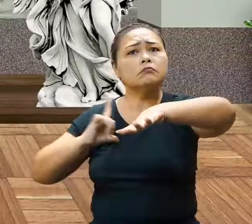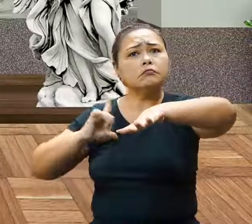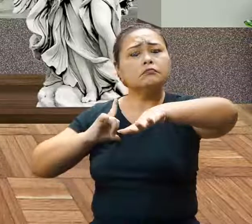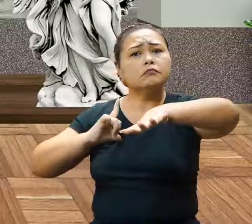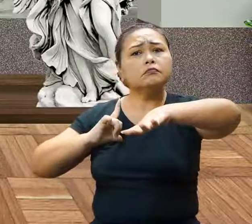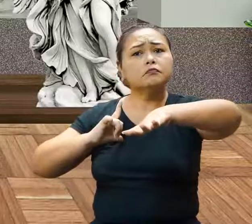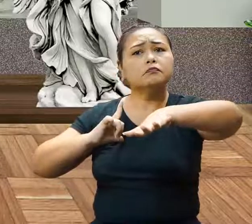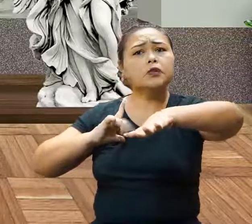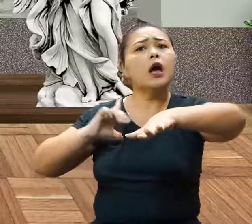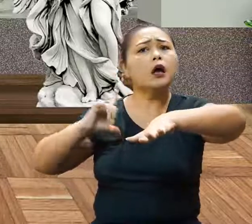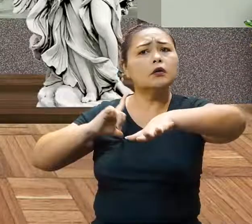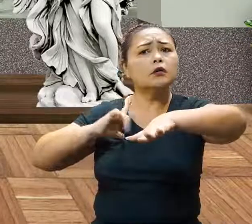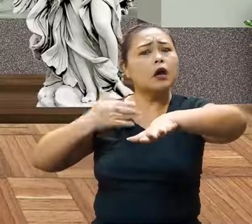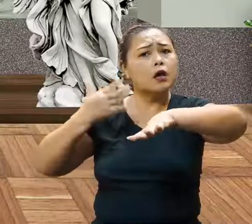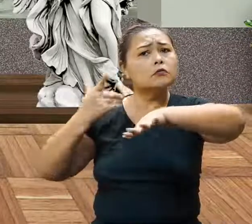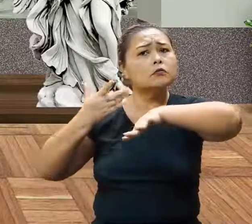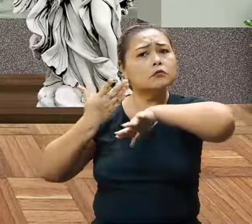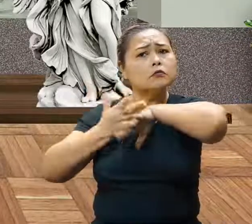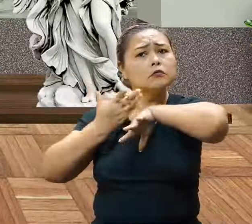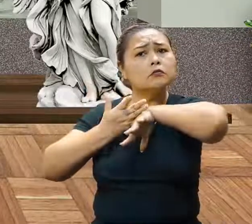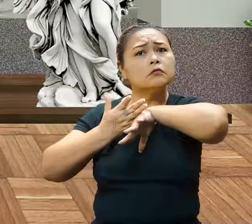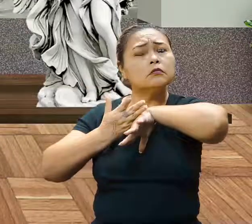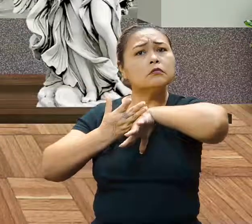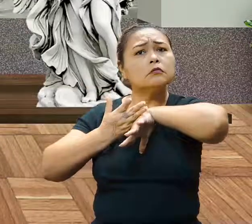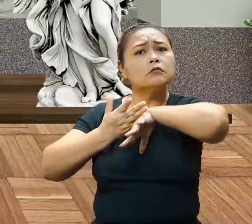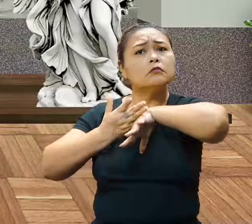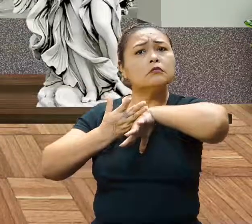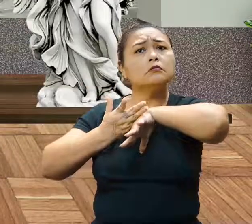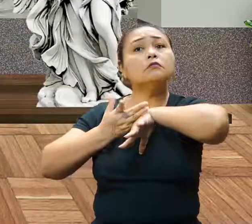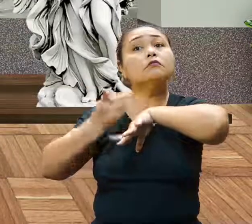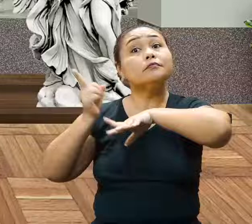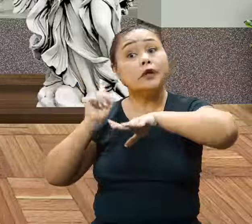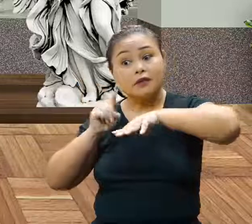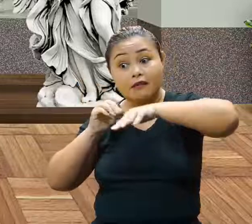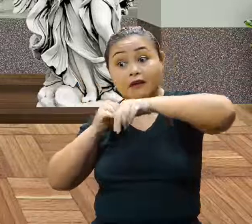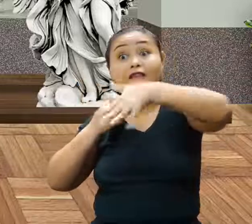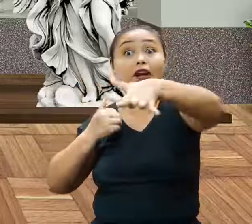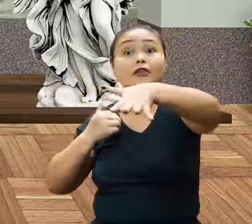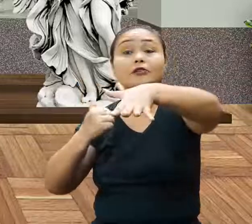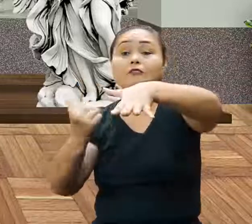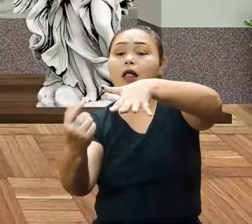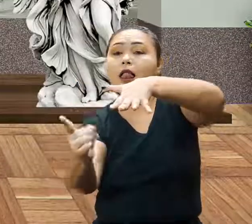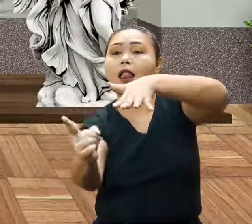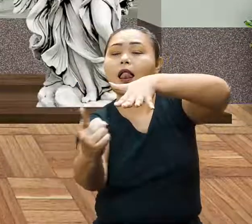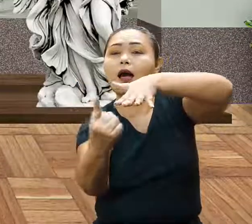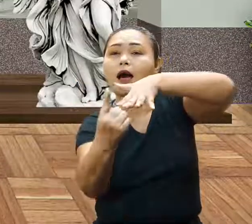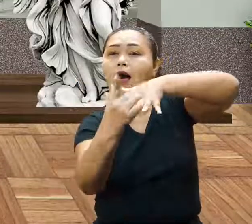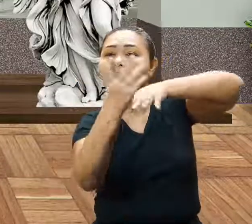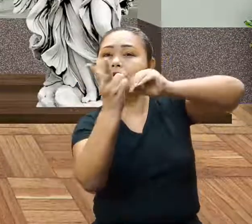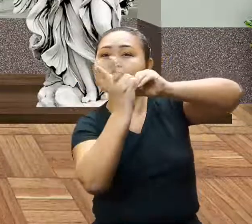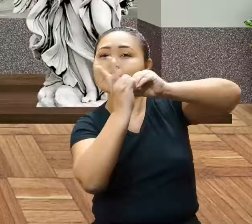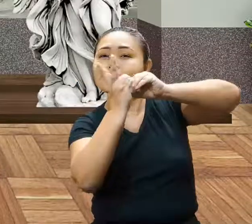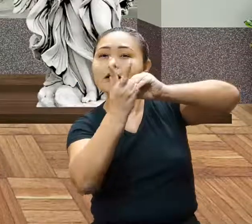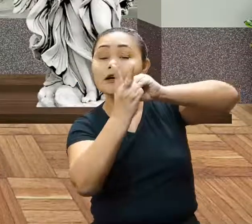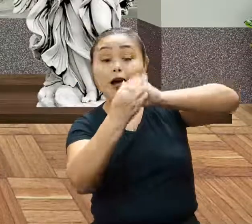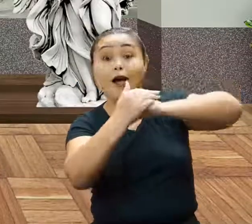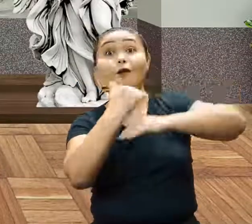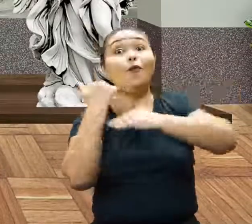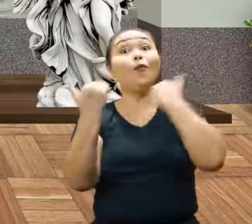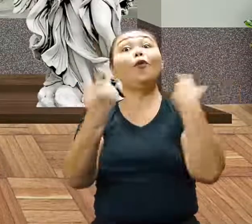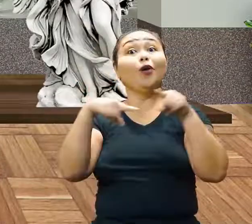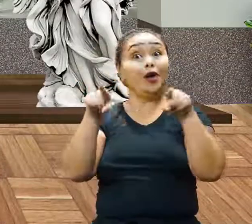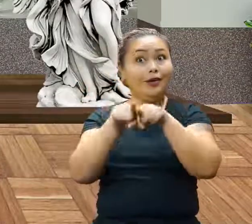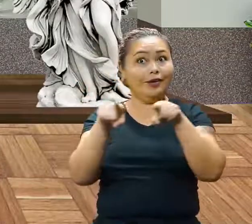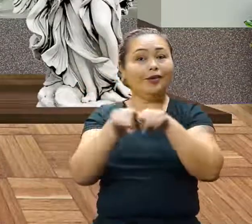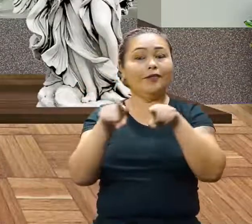treinamento, mas eram os primeiros que eram abatidos. É a linha de frente. Então vai